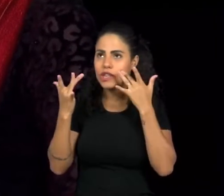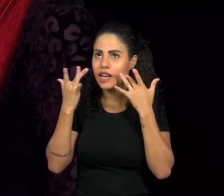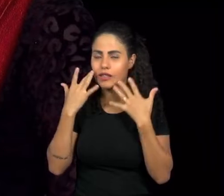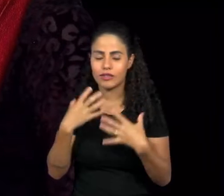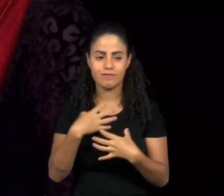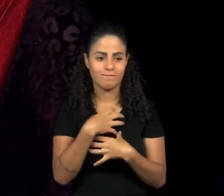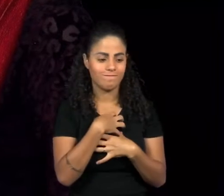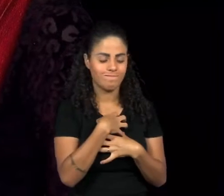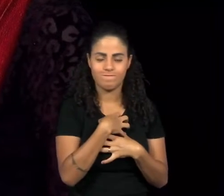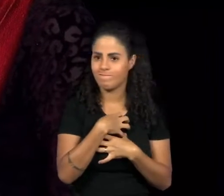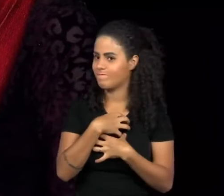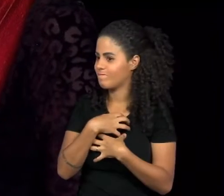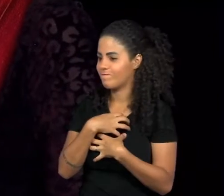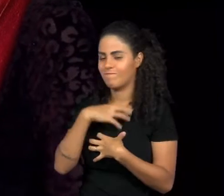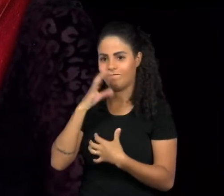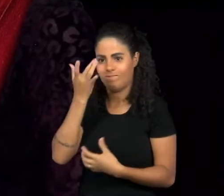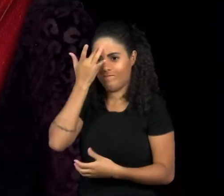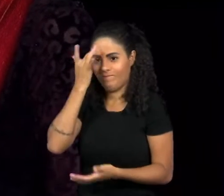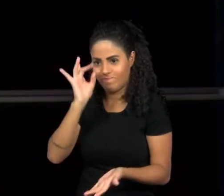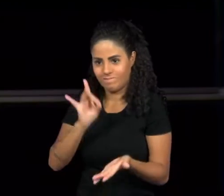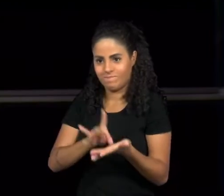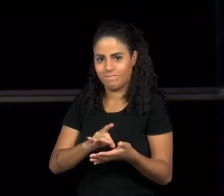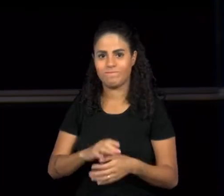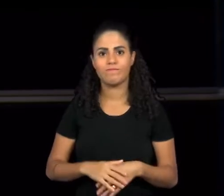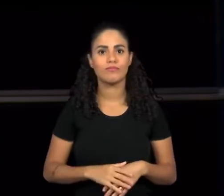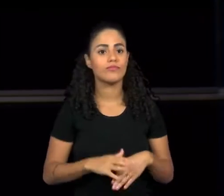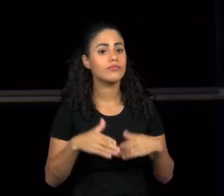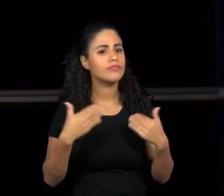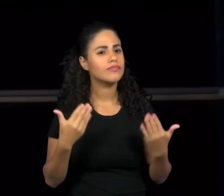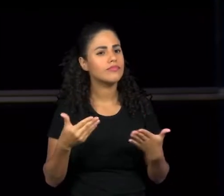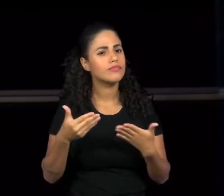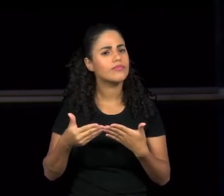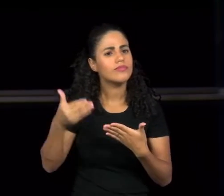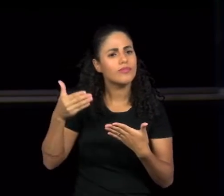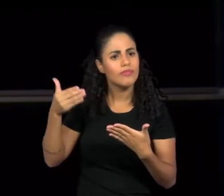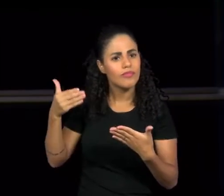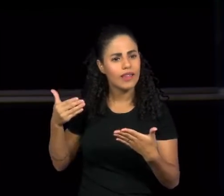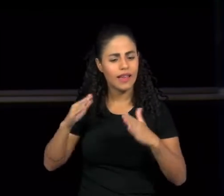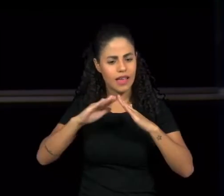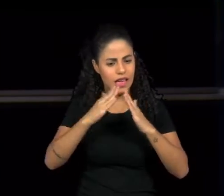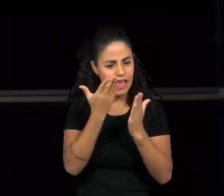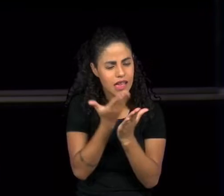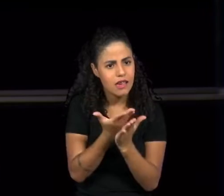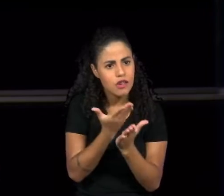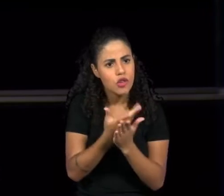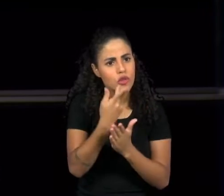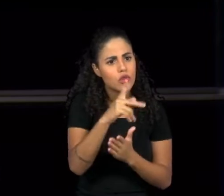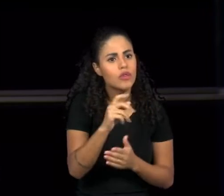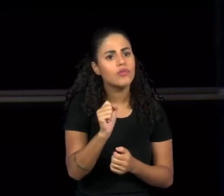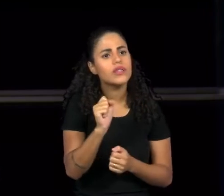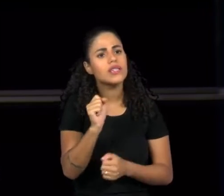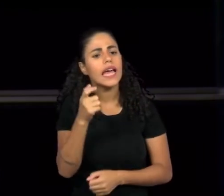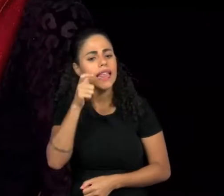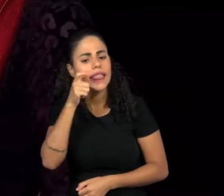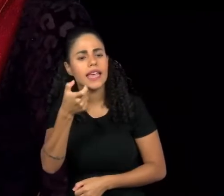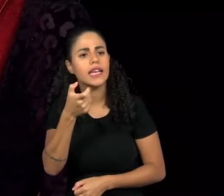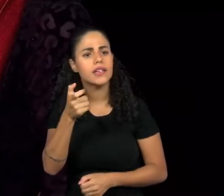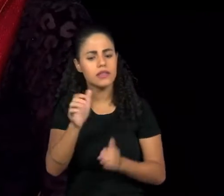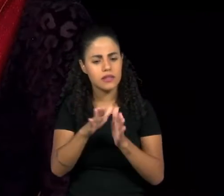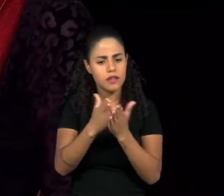já entra e já fica na gente, né? Agora, parece que nessa época do colégio, você tinha um grande interesse por literatura também,